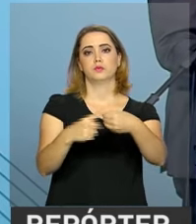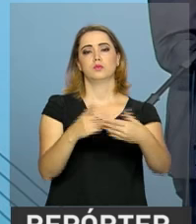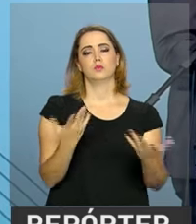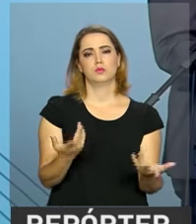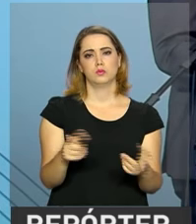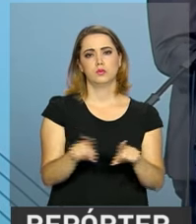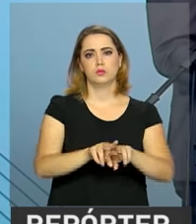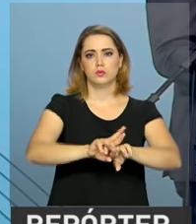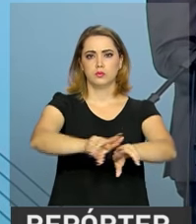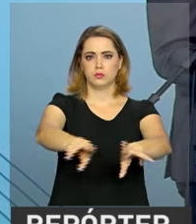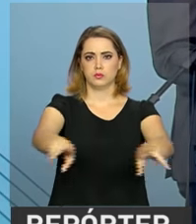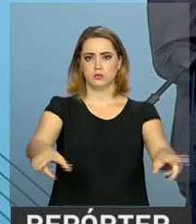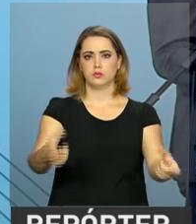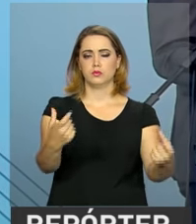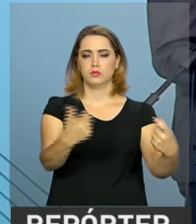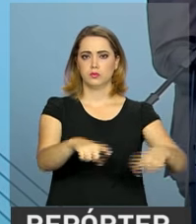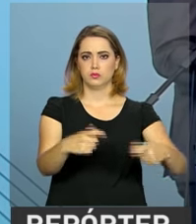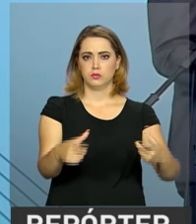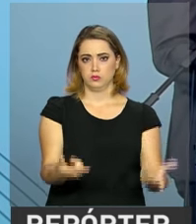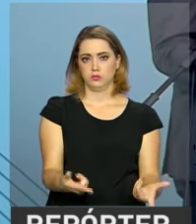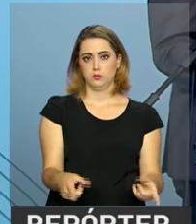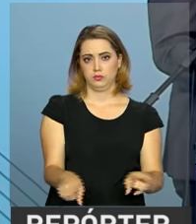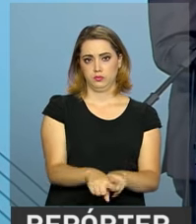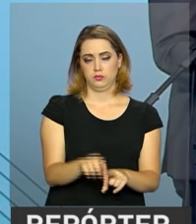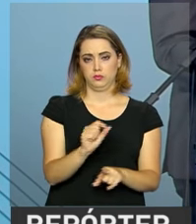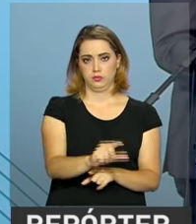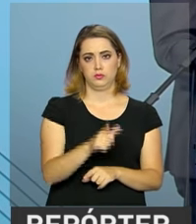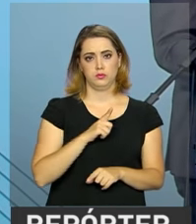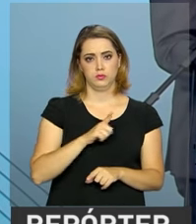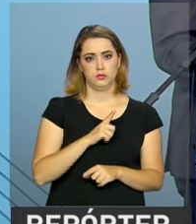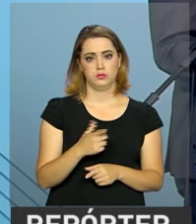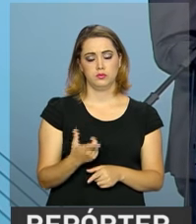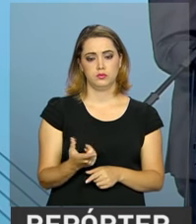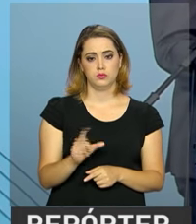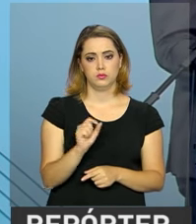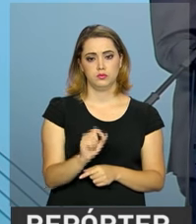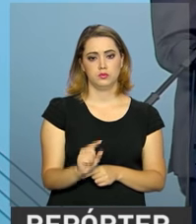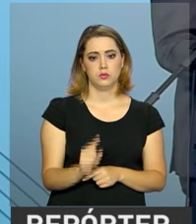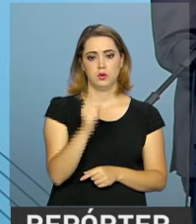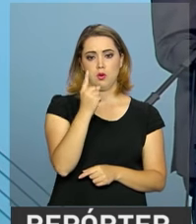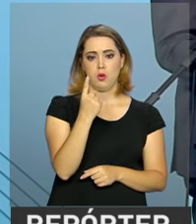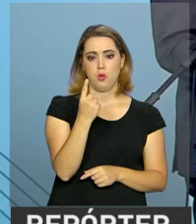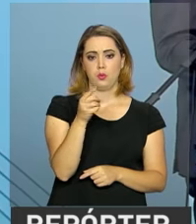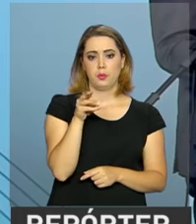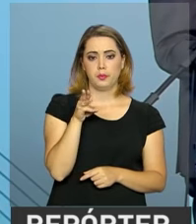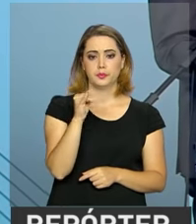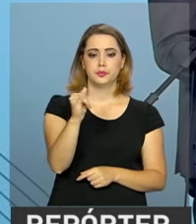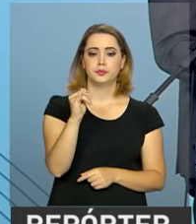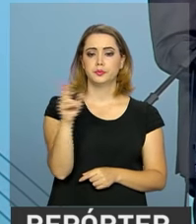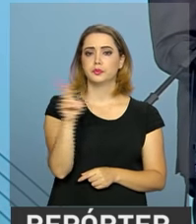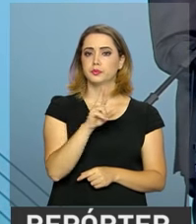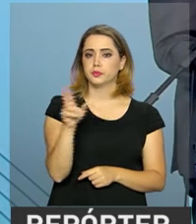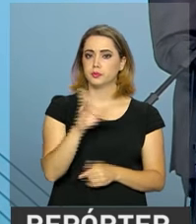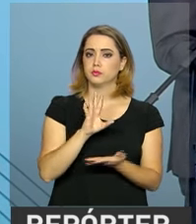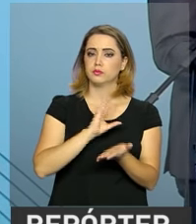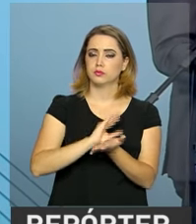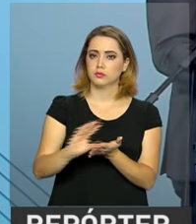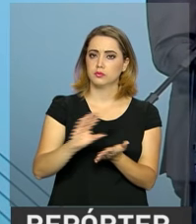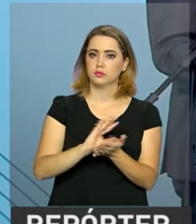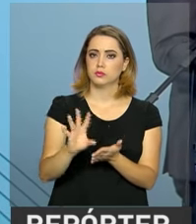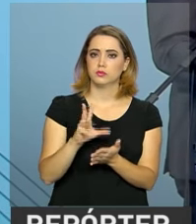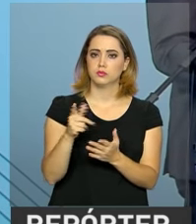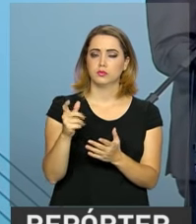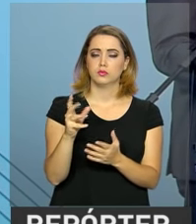de vários municípios nessa renovação. Temos esse 1 bilhão de custeio em todas as